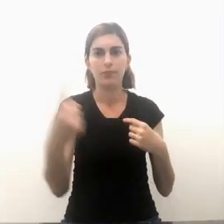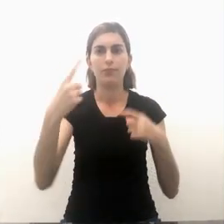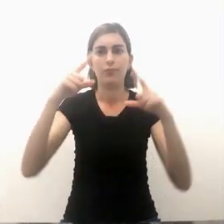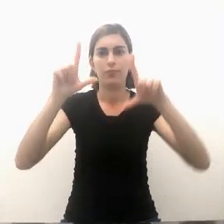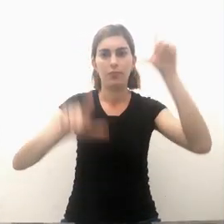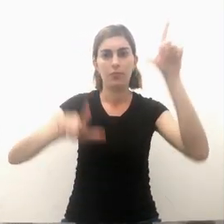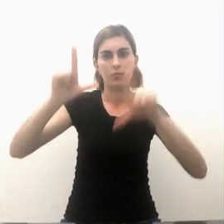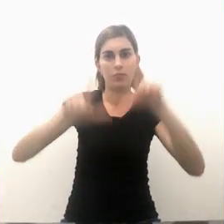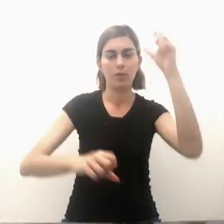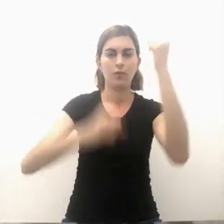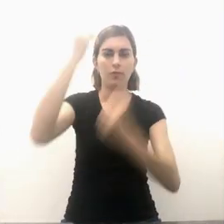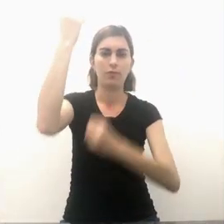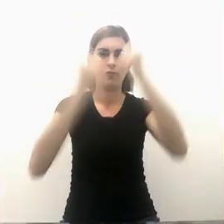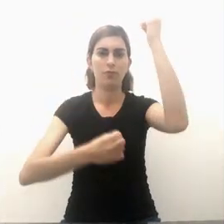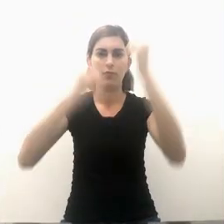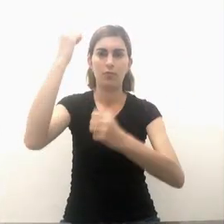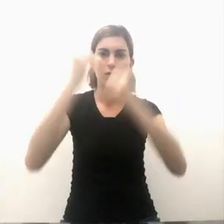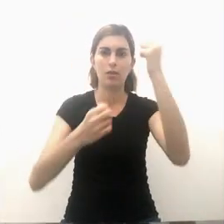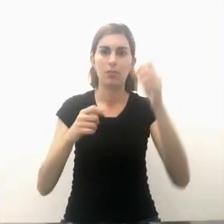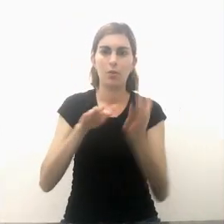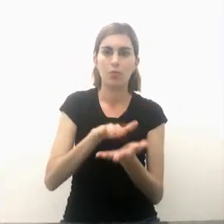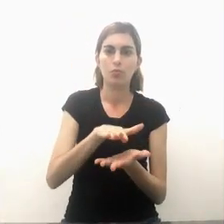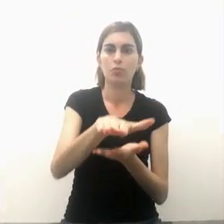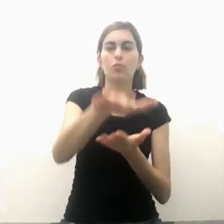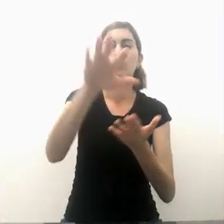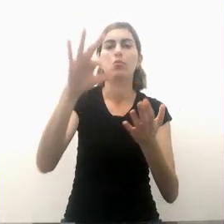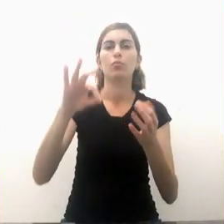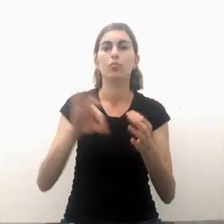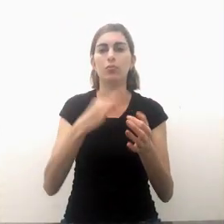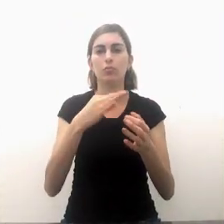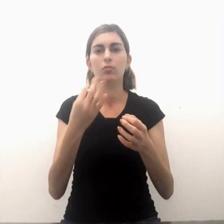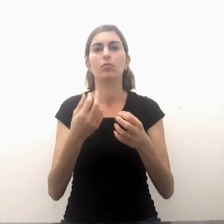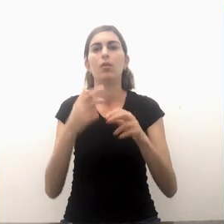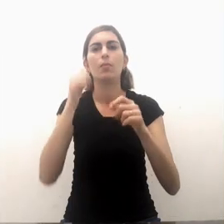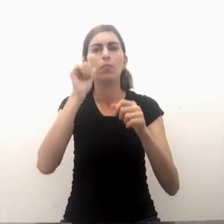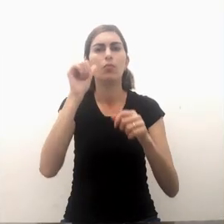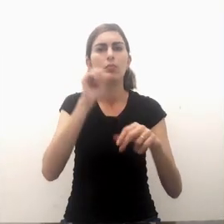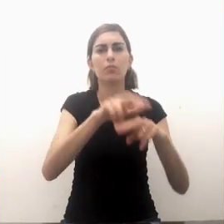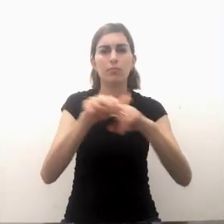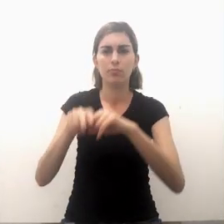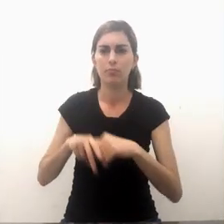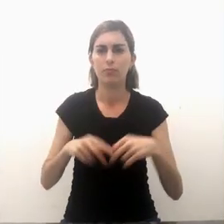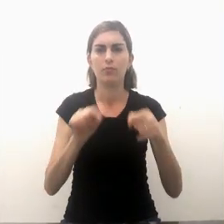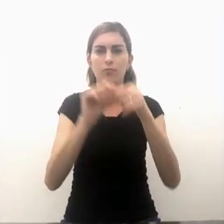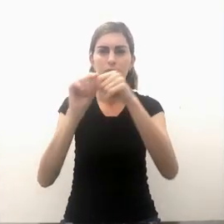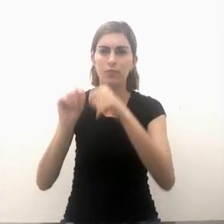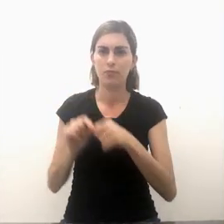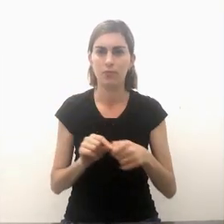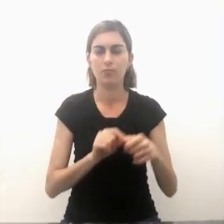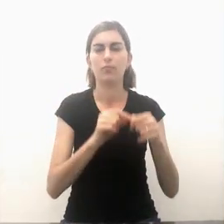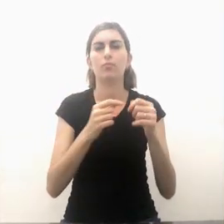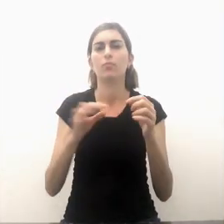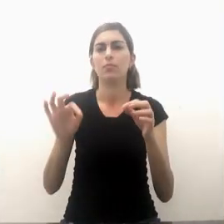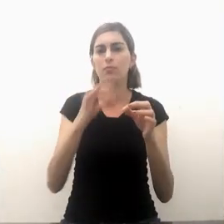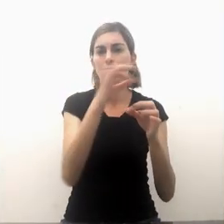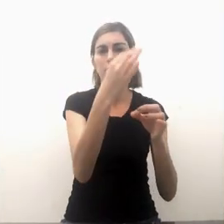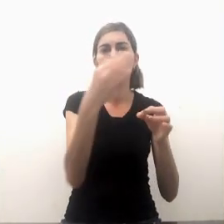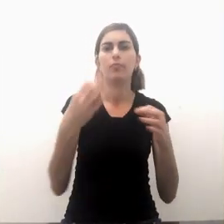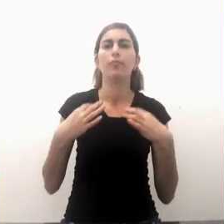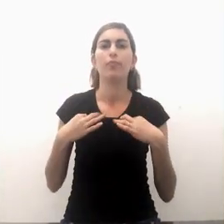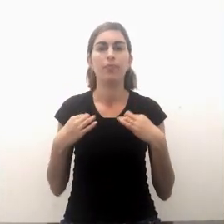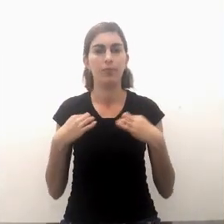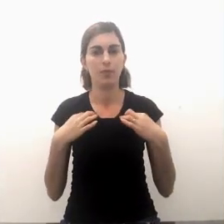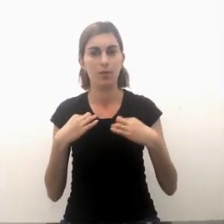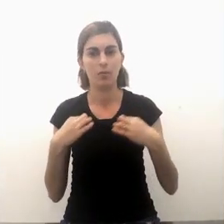aí, é uma fábrica, né, de costura, onde tem muitas mulheres chinesas produzindo mercadorias, tá?